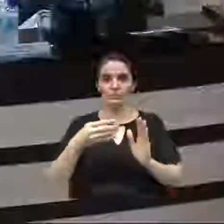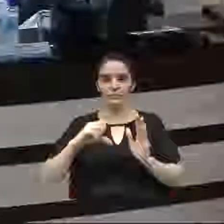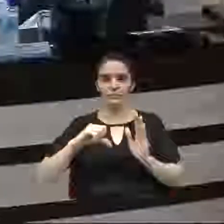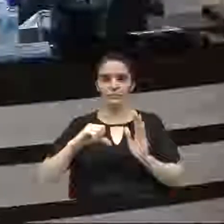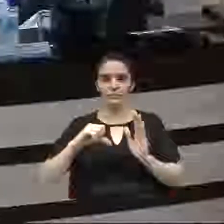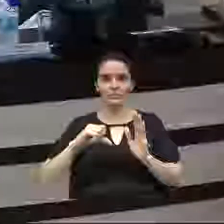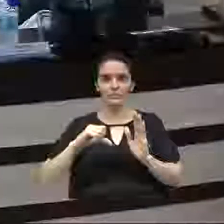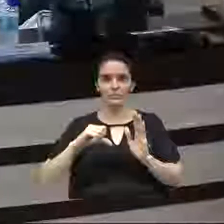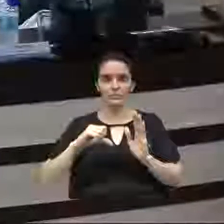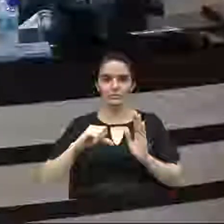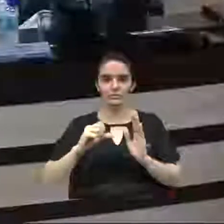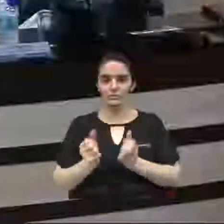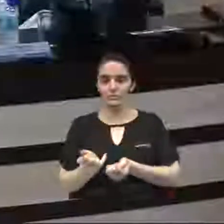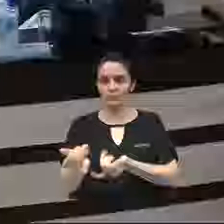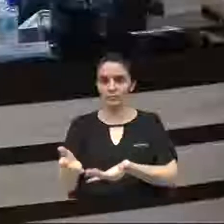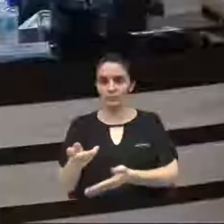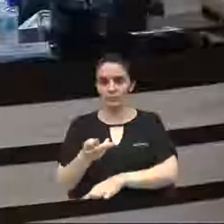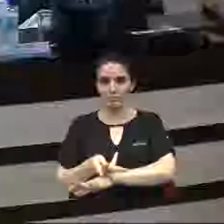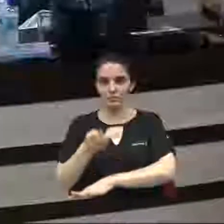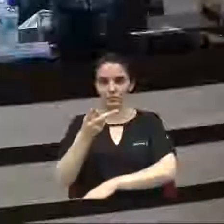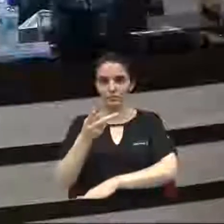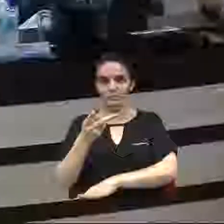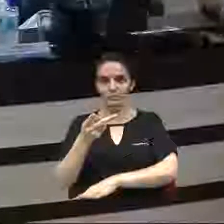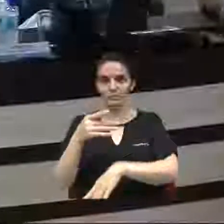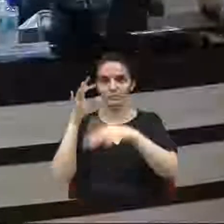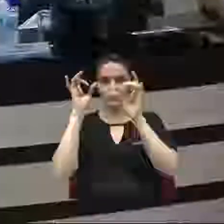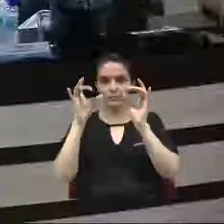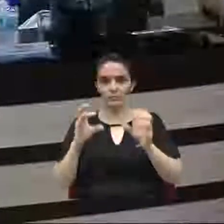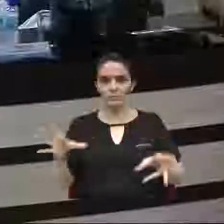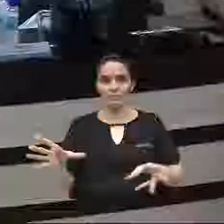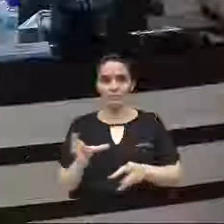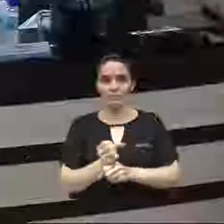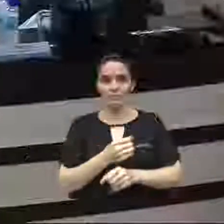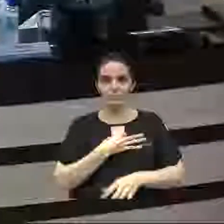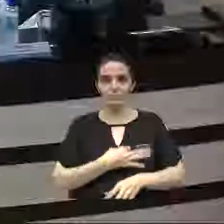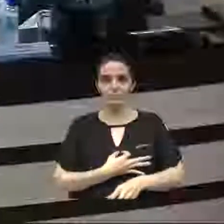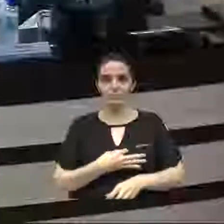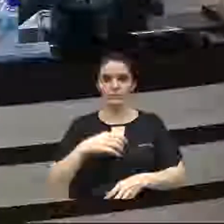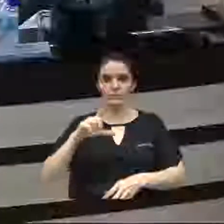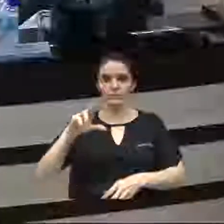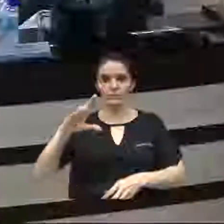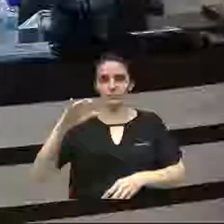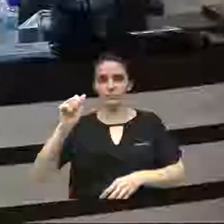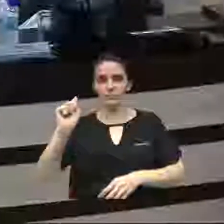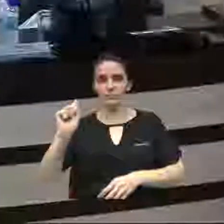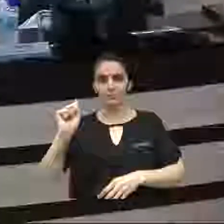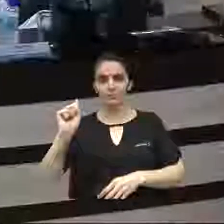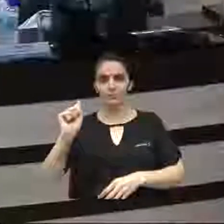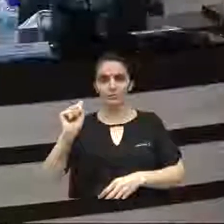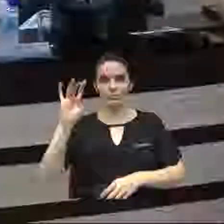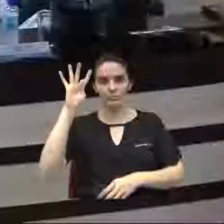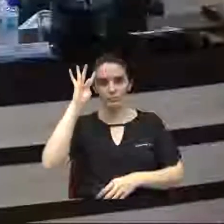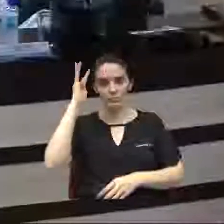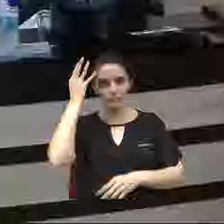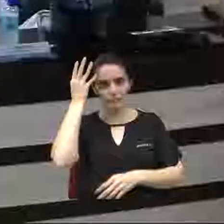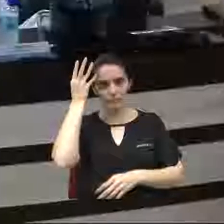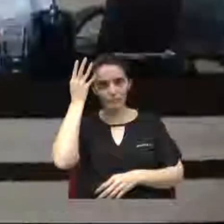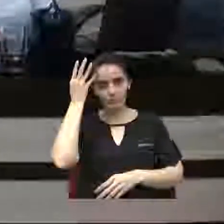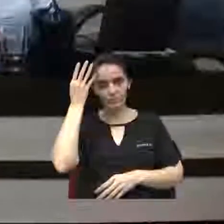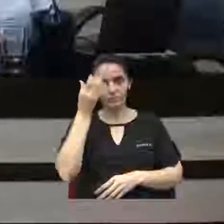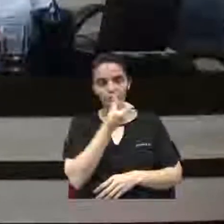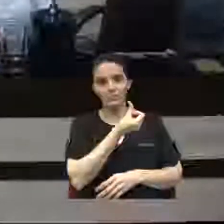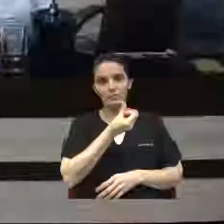49. Concede o prêmio Destaque da Contabilidade, medalha Luca Pacioli, nos termos da Resolução